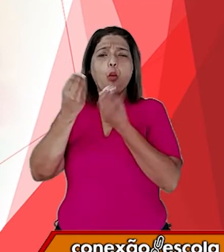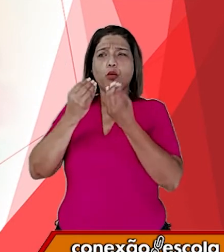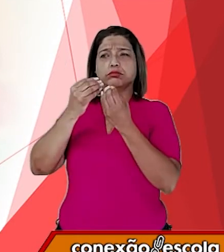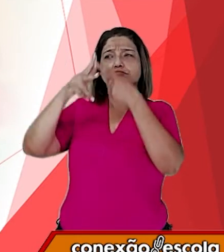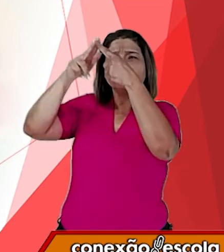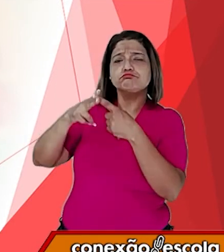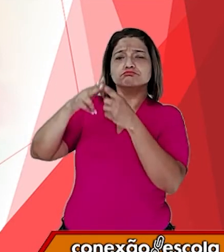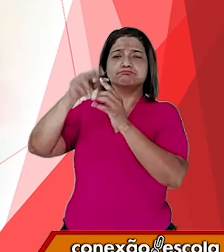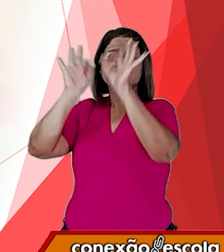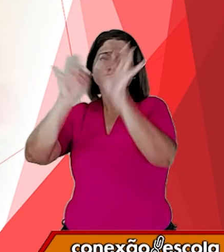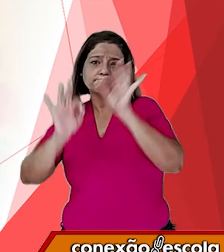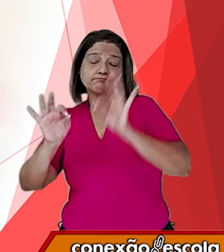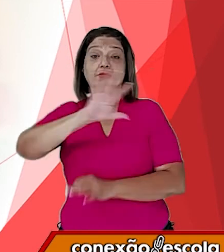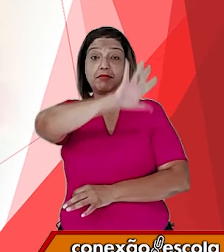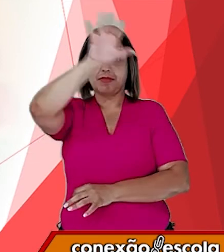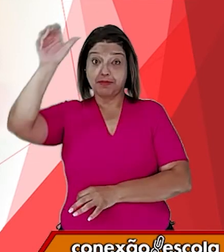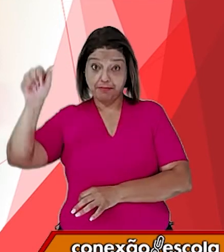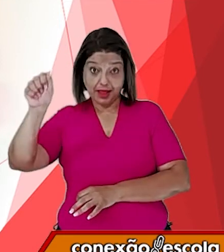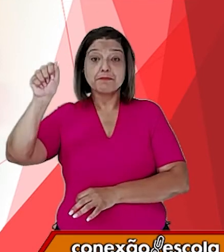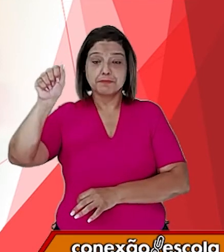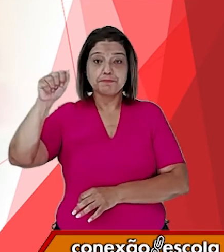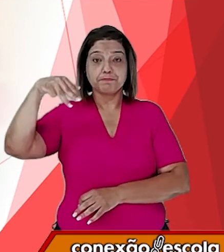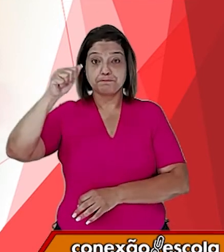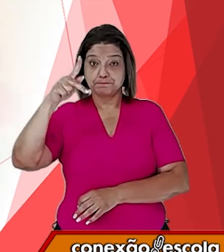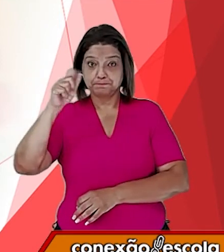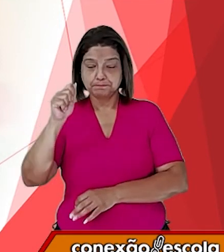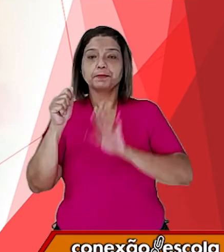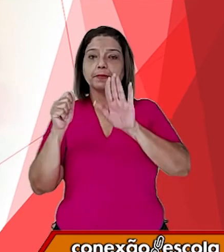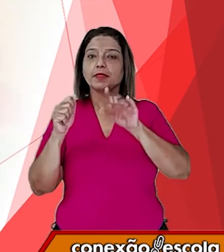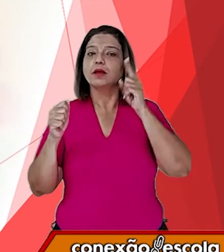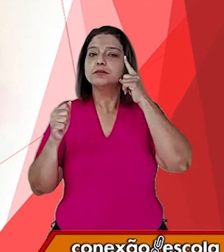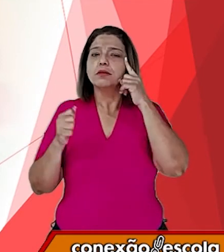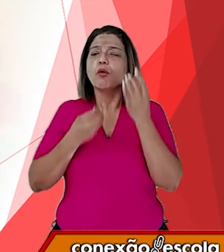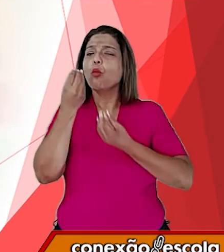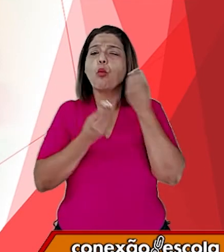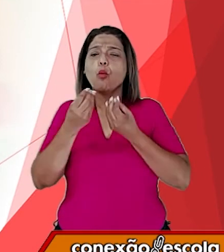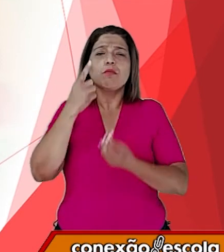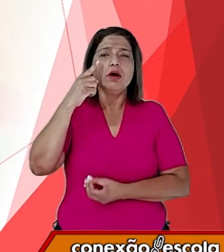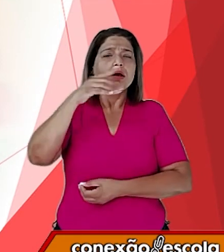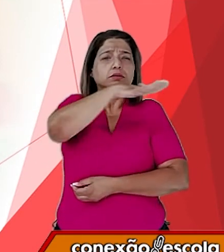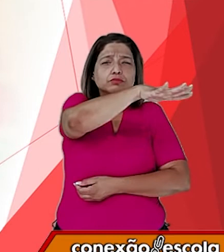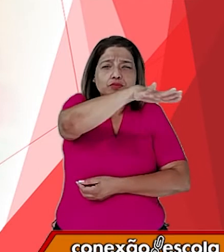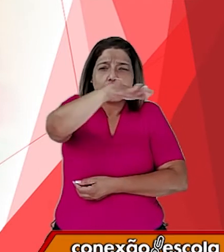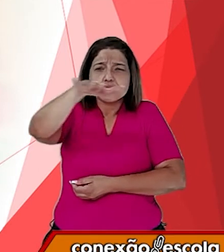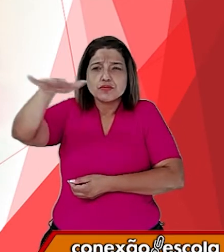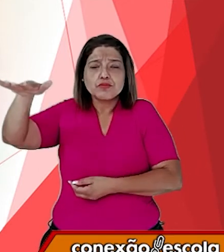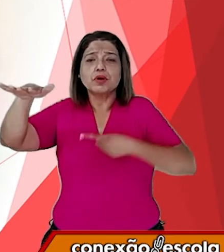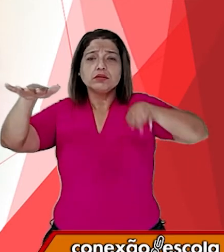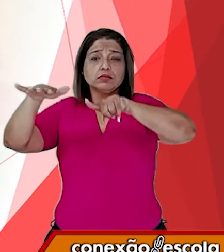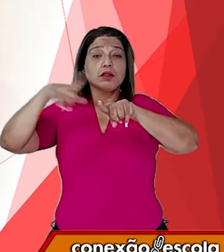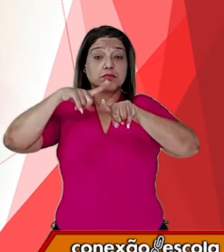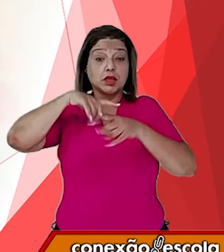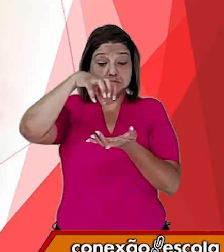círculo formado pela Rosa dos Ventos é equivalente ao horizonte, tomando a pessoa como centro e